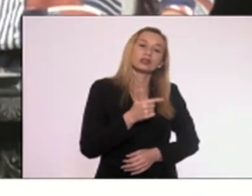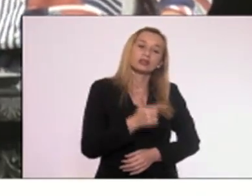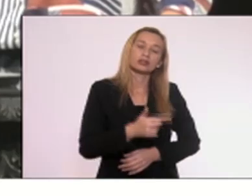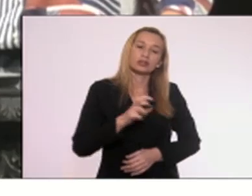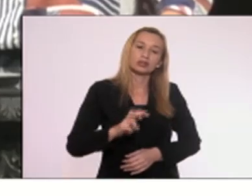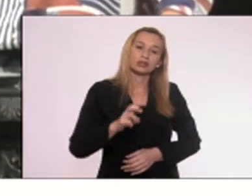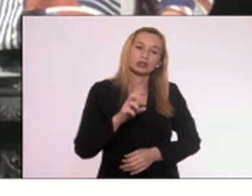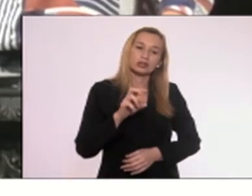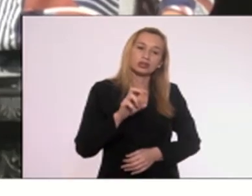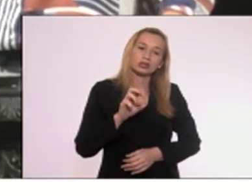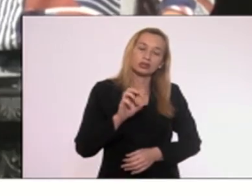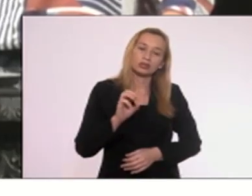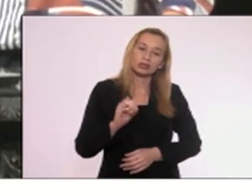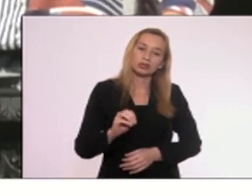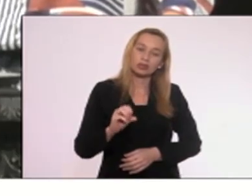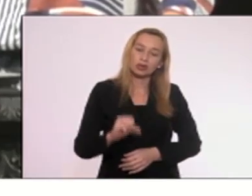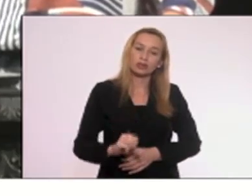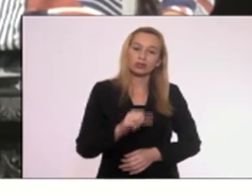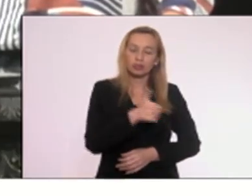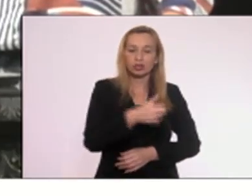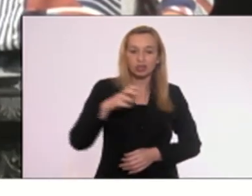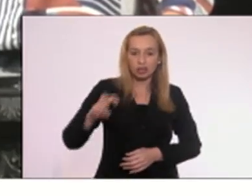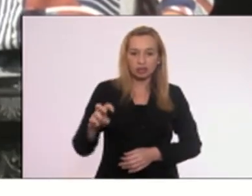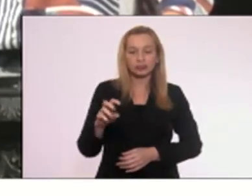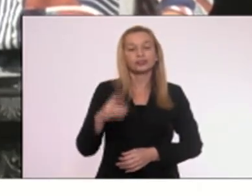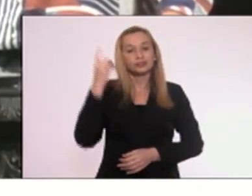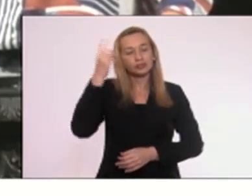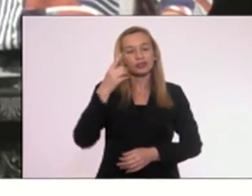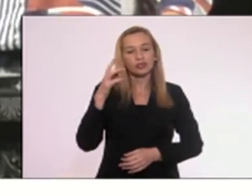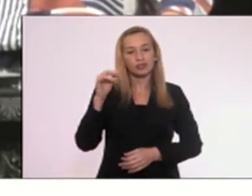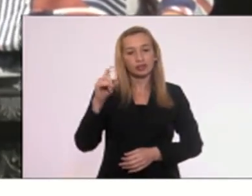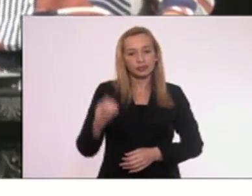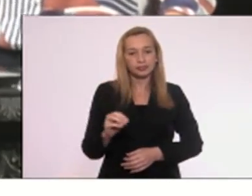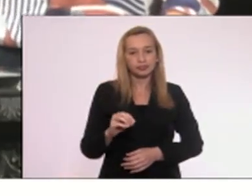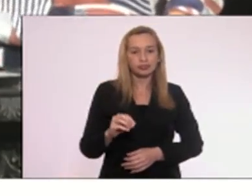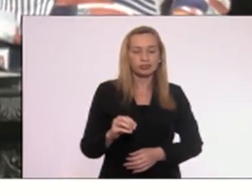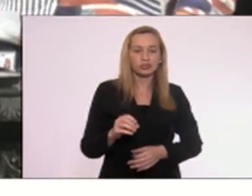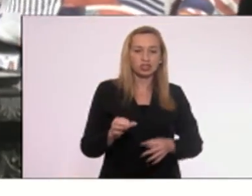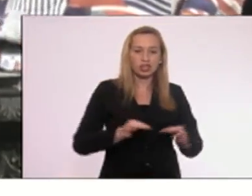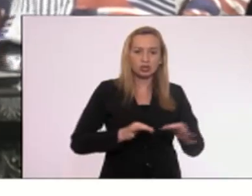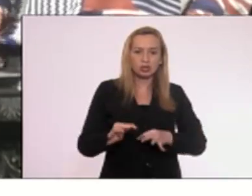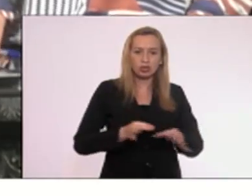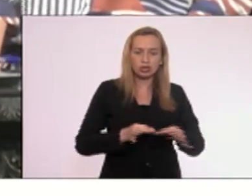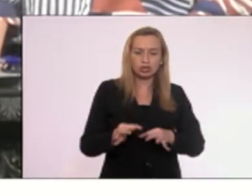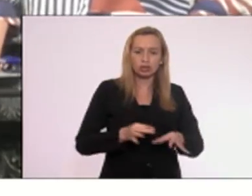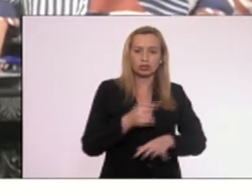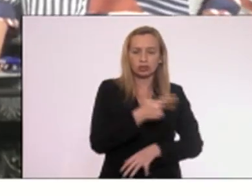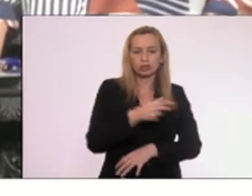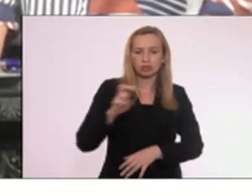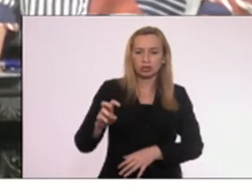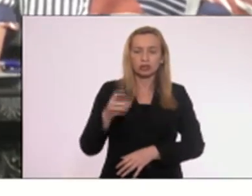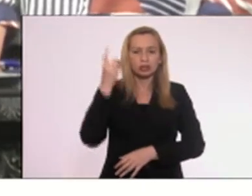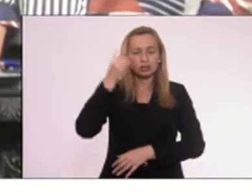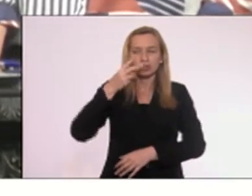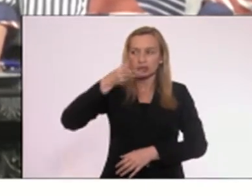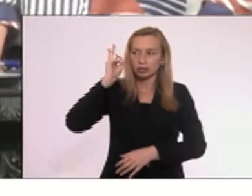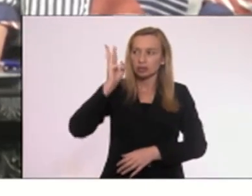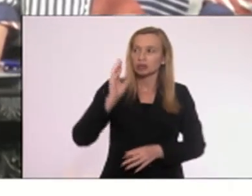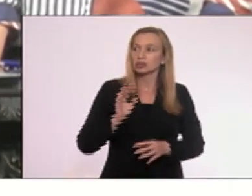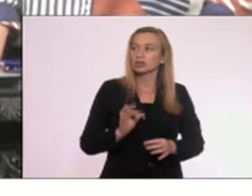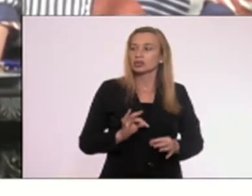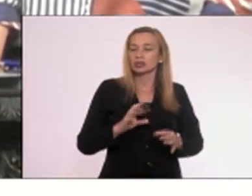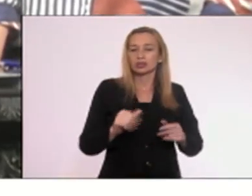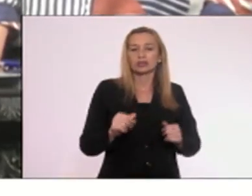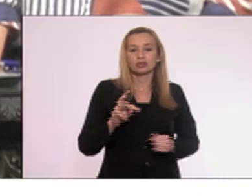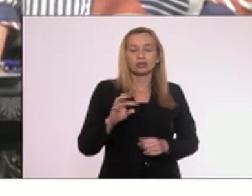lei 519-A de 2015, deputado Farid. Veto total oposto ao projeto de lei 1056 de 2015, deputado Valdec. Veto total